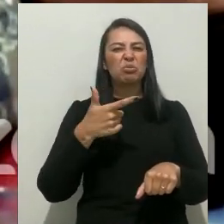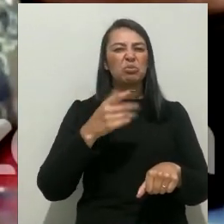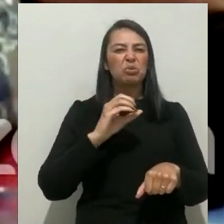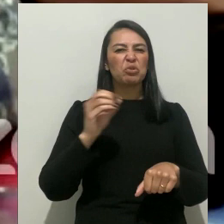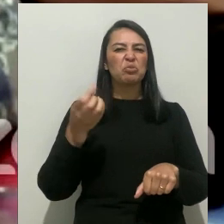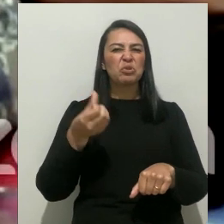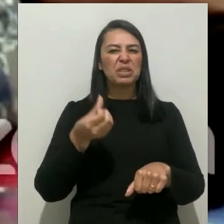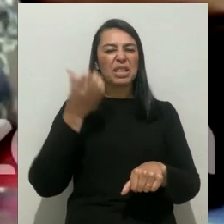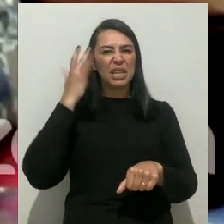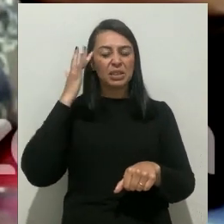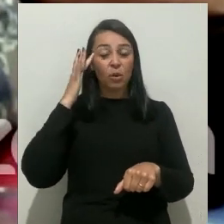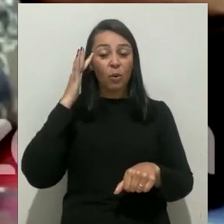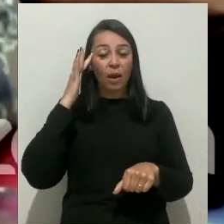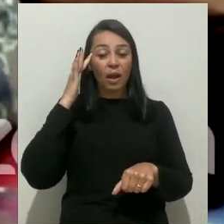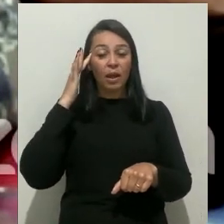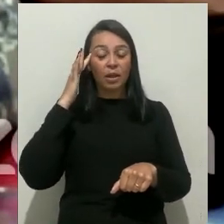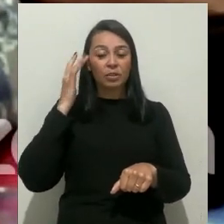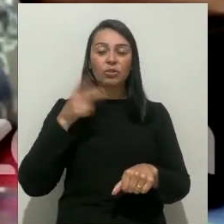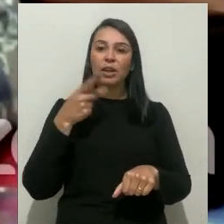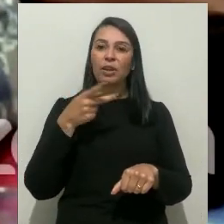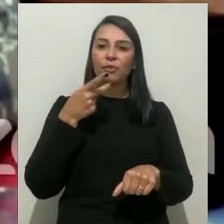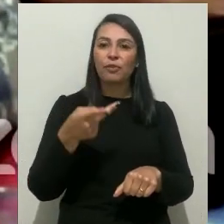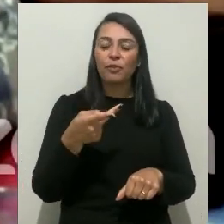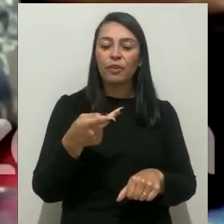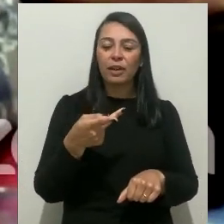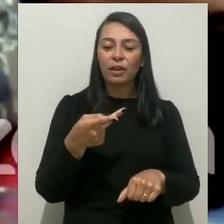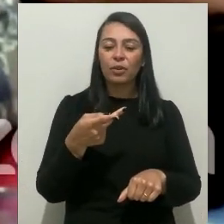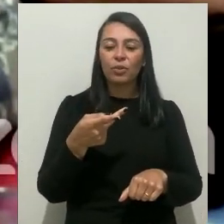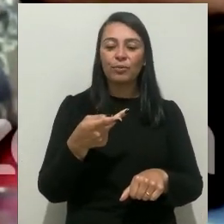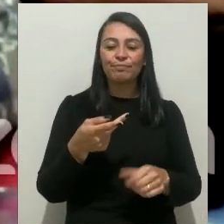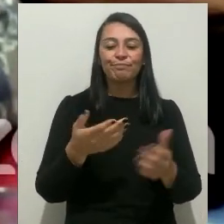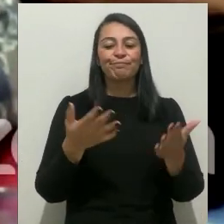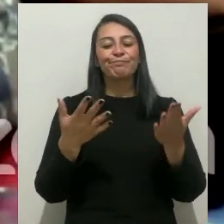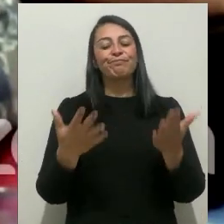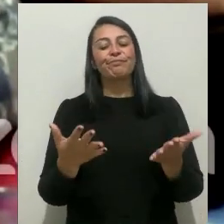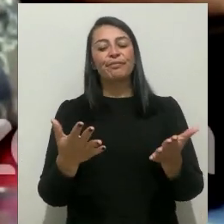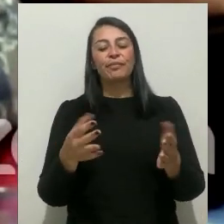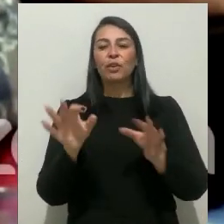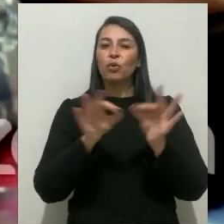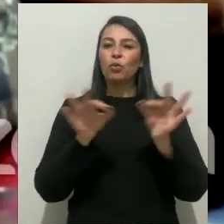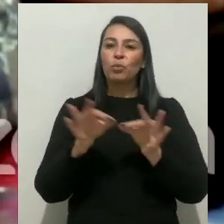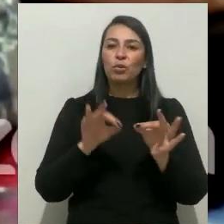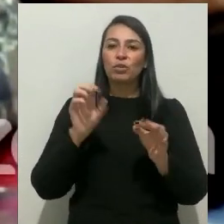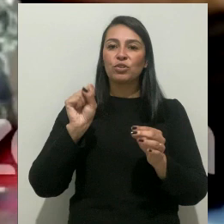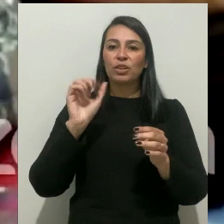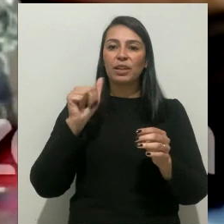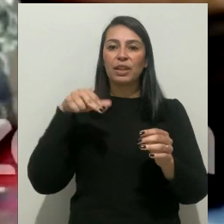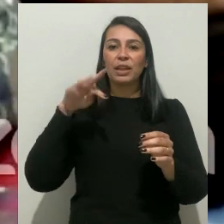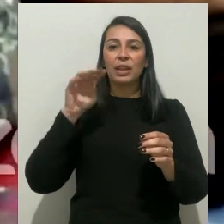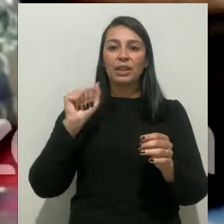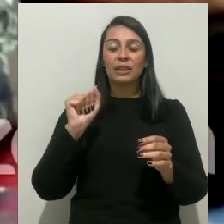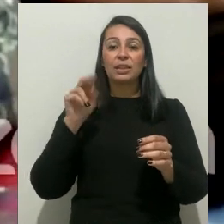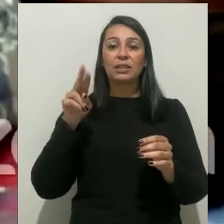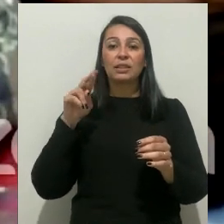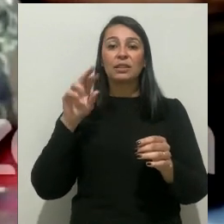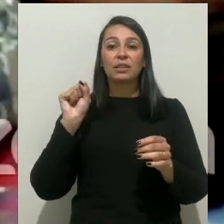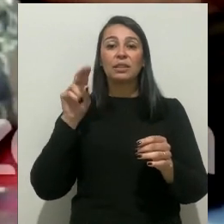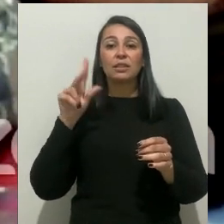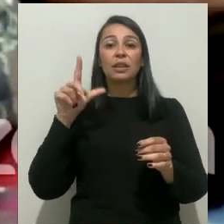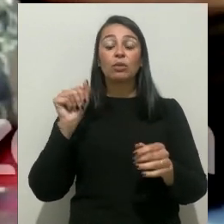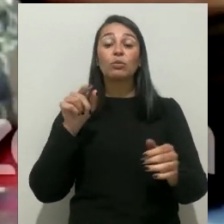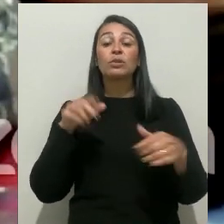se não me engano, ela me garantiu assim, Fati, o projeto da Santa Úrsula, eu sempre perguntei, mas quem fez esse